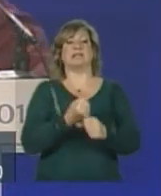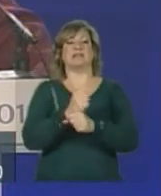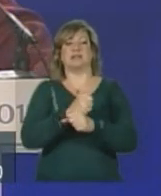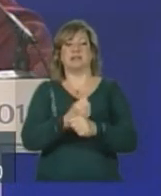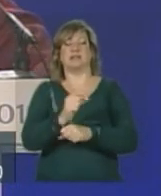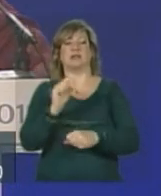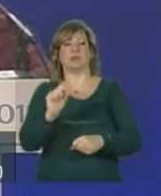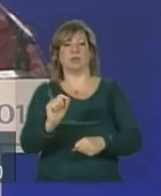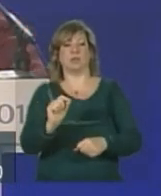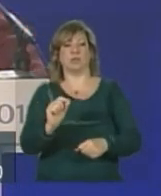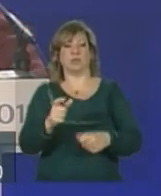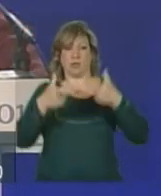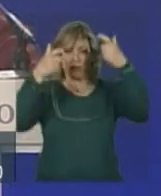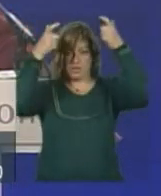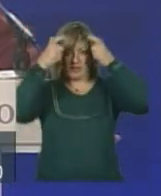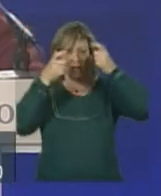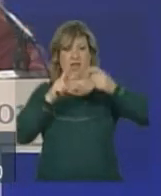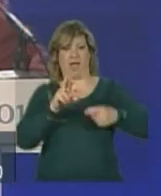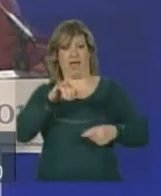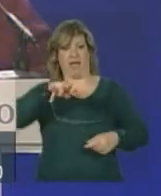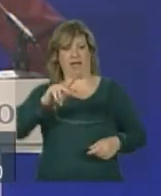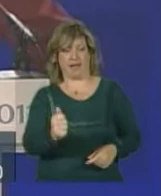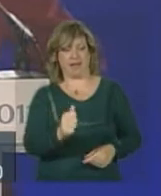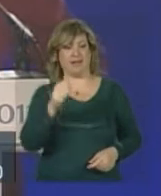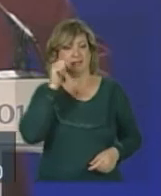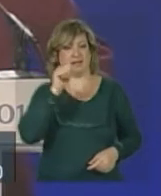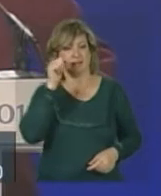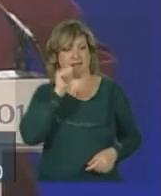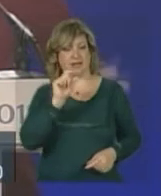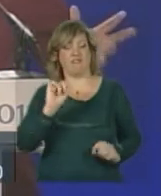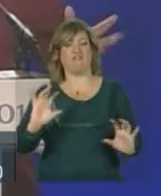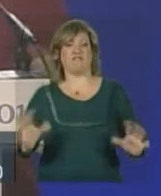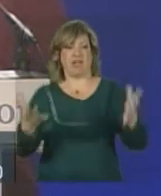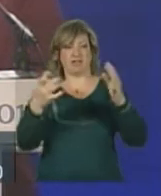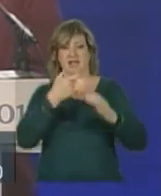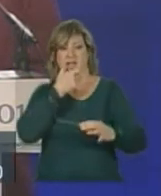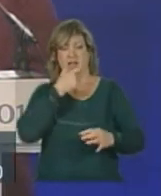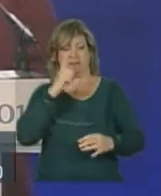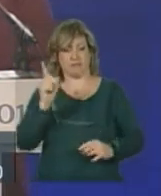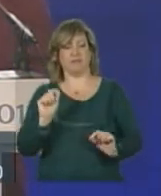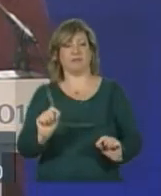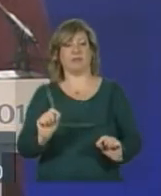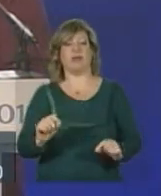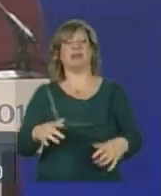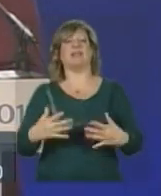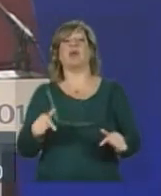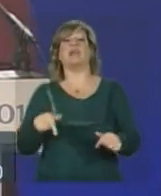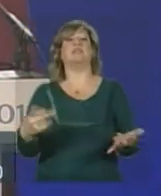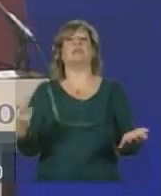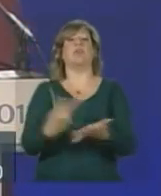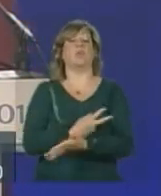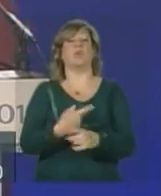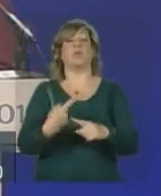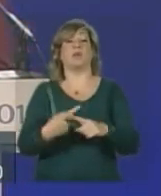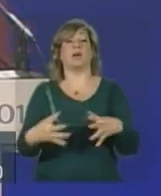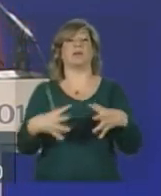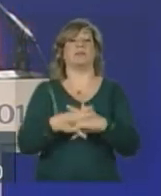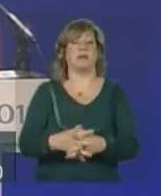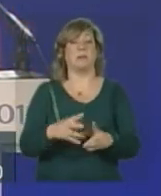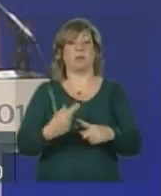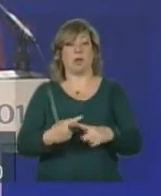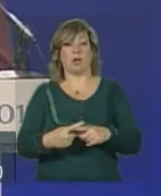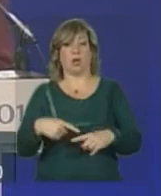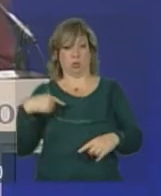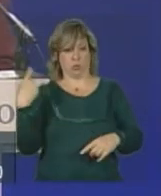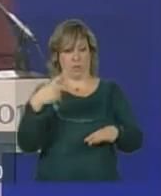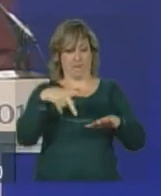coroação da rainha Elizabeth. Qual é o problema que isso acarreta? Acarreta o seguinte fato: os